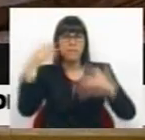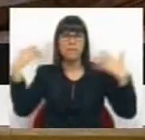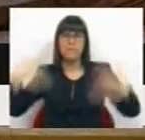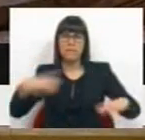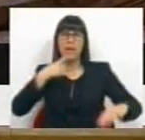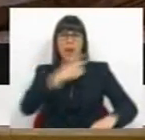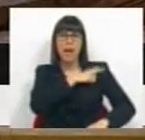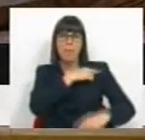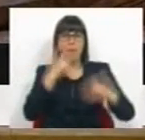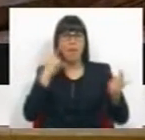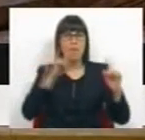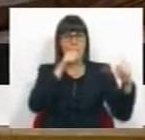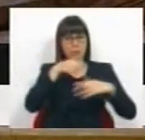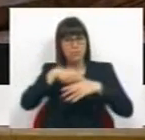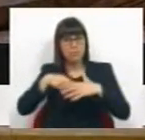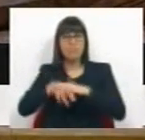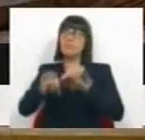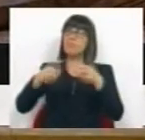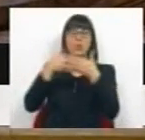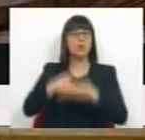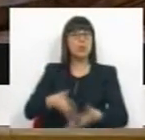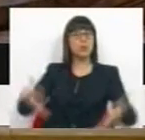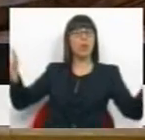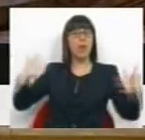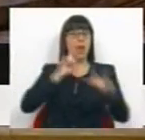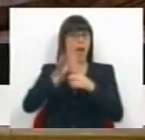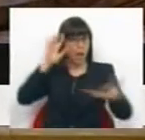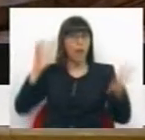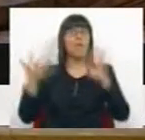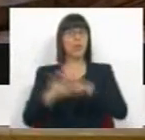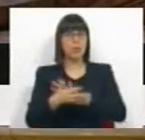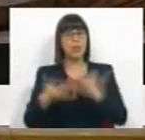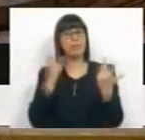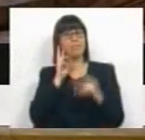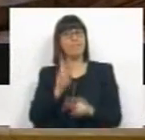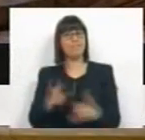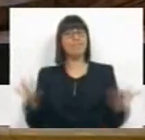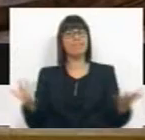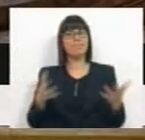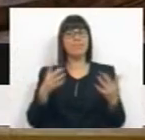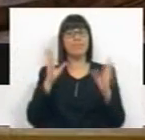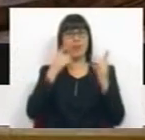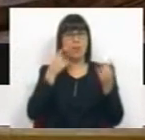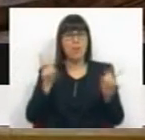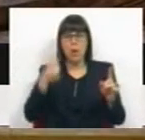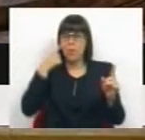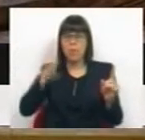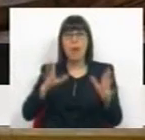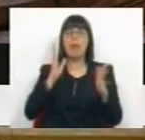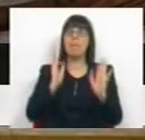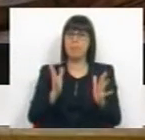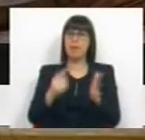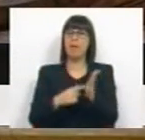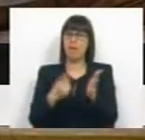mas também o seu desejado regresso à sessão solene da nossa Revolução. Como podemos ver, são já alguns regressos, mas é preciso